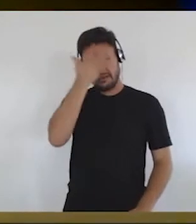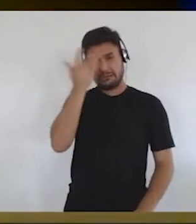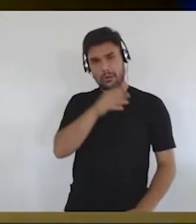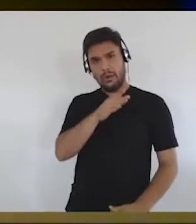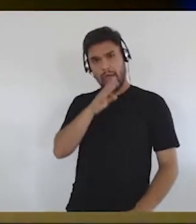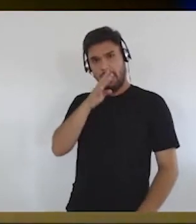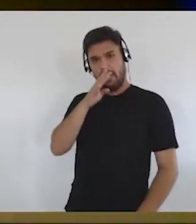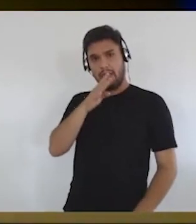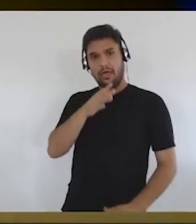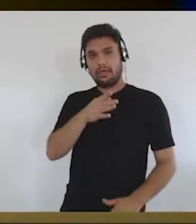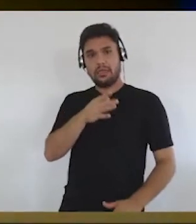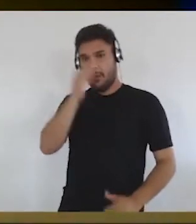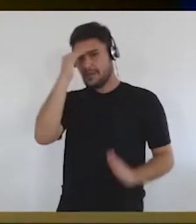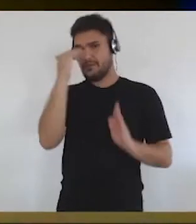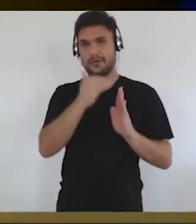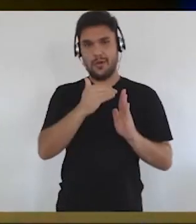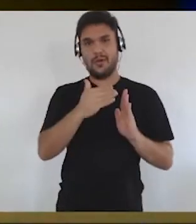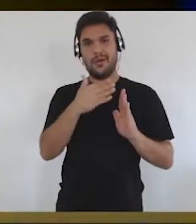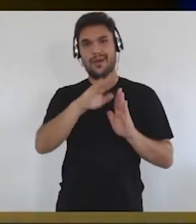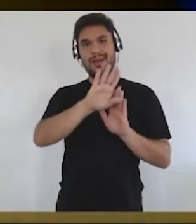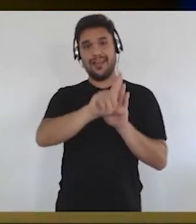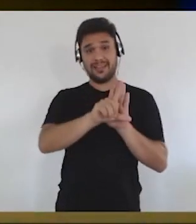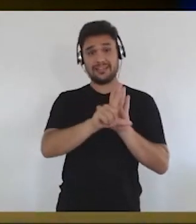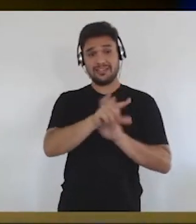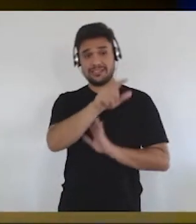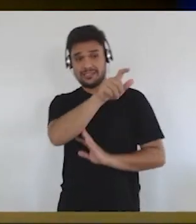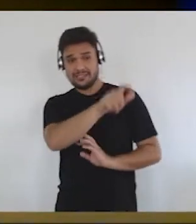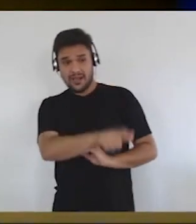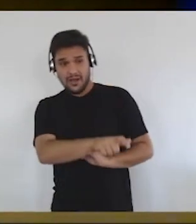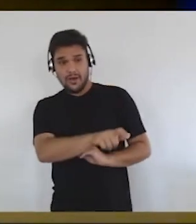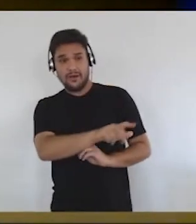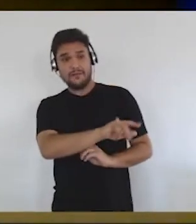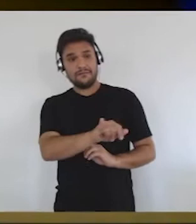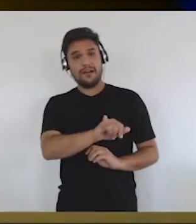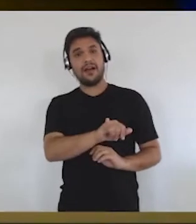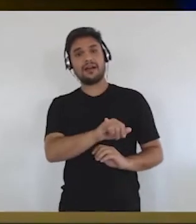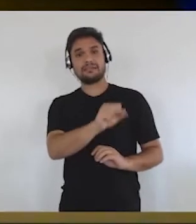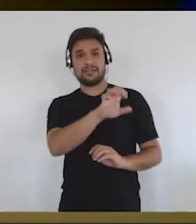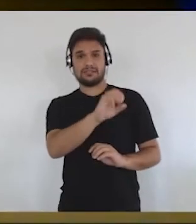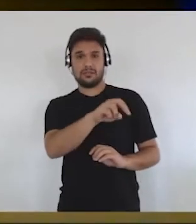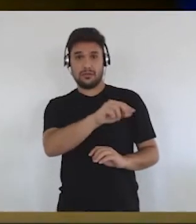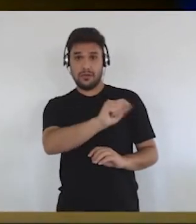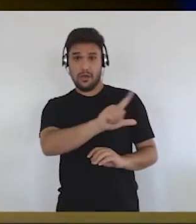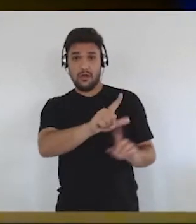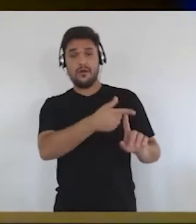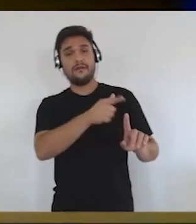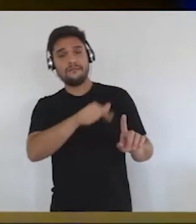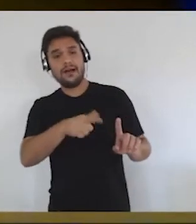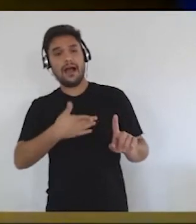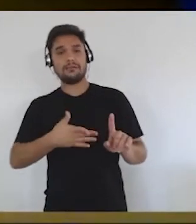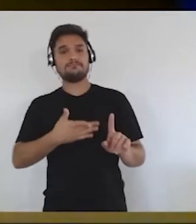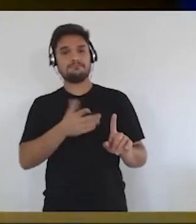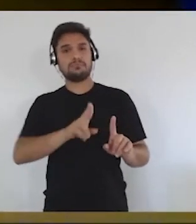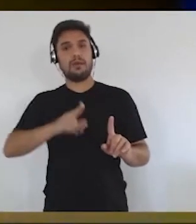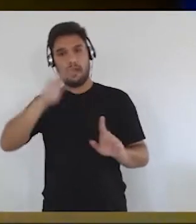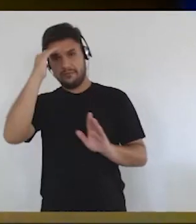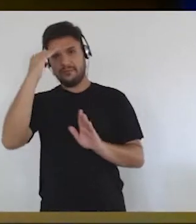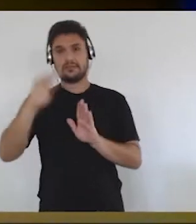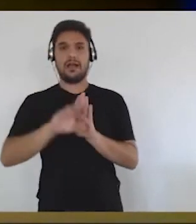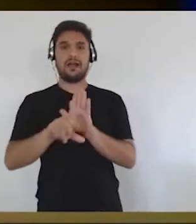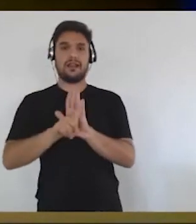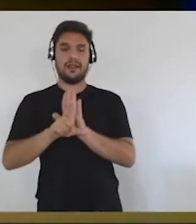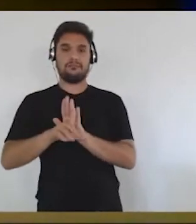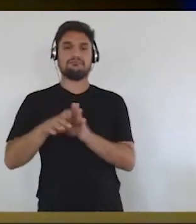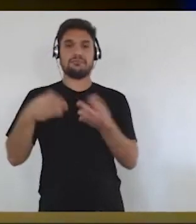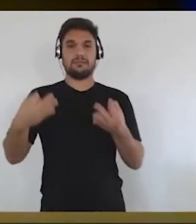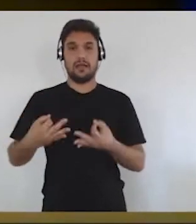na área de jurisdição, vai adotar, a seccional, né, vai adotar as medidas cabíveis. E foi